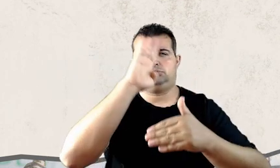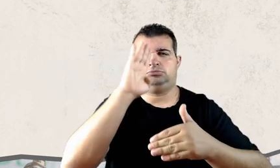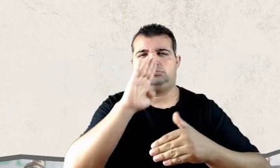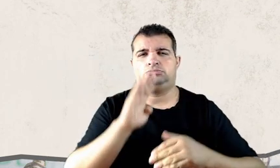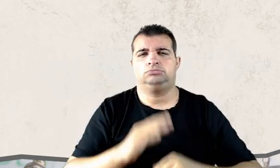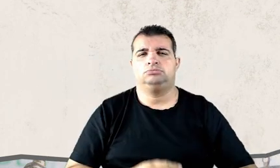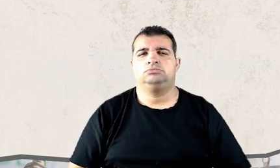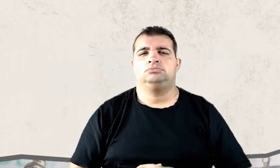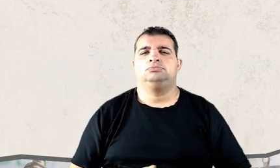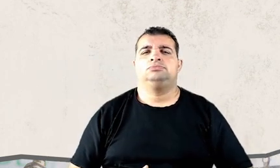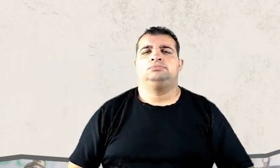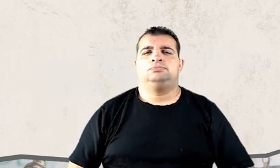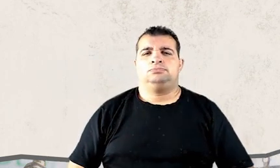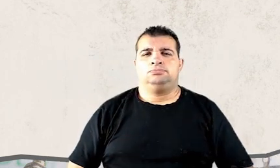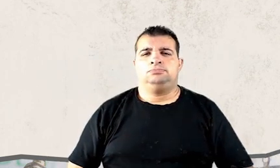do Brasil.